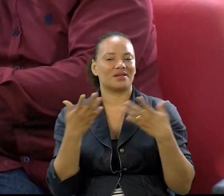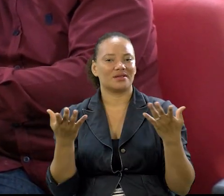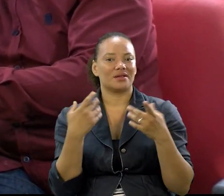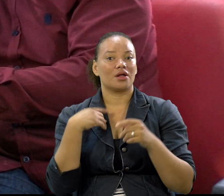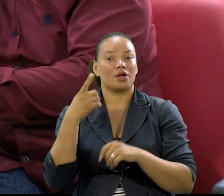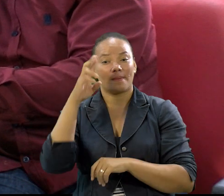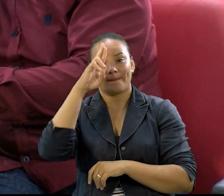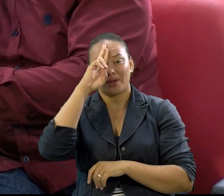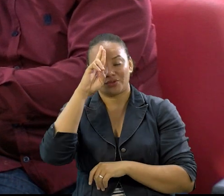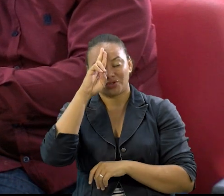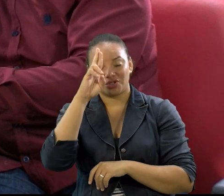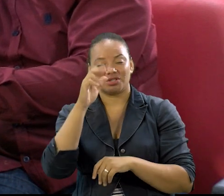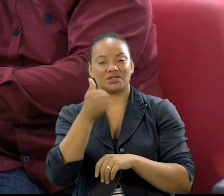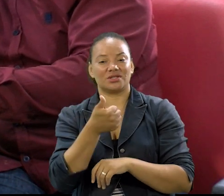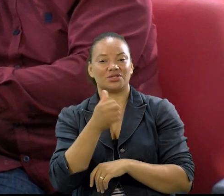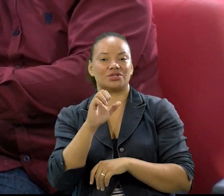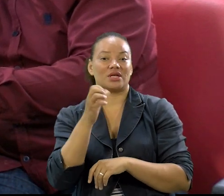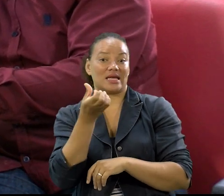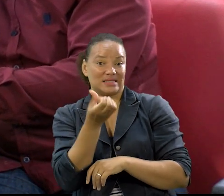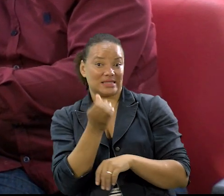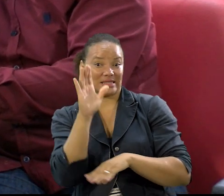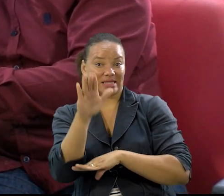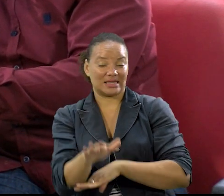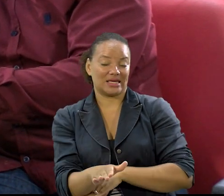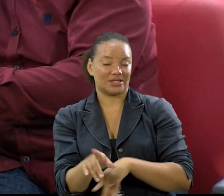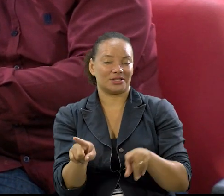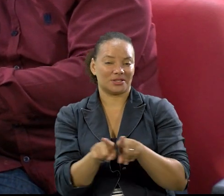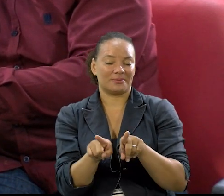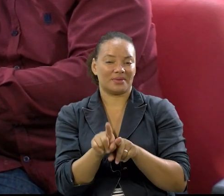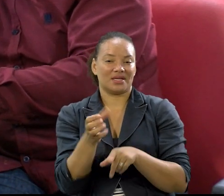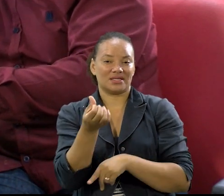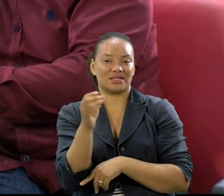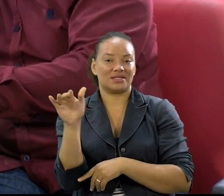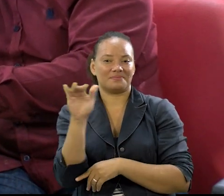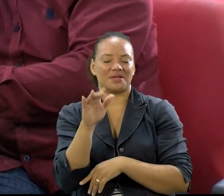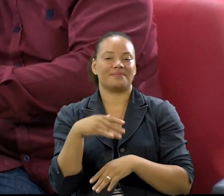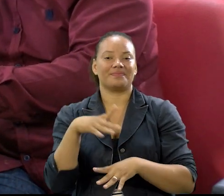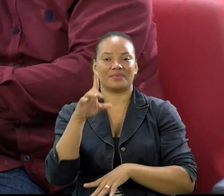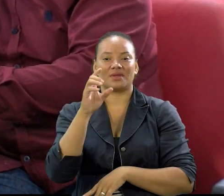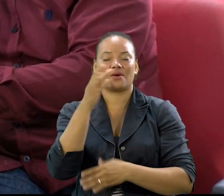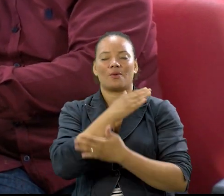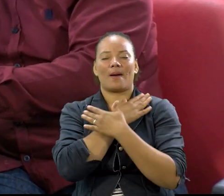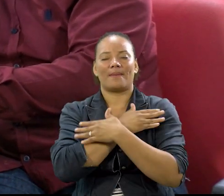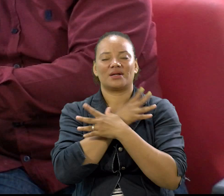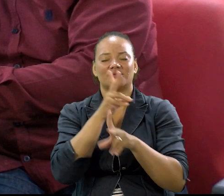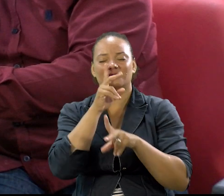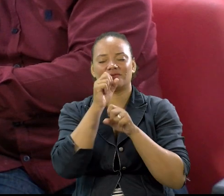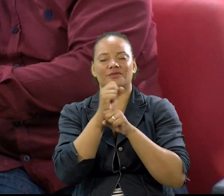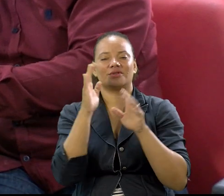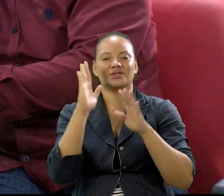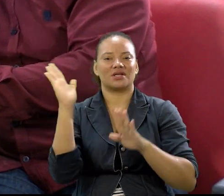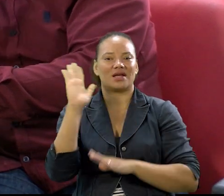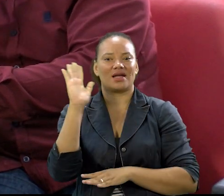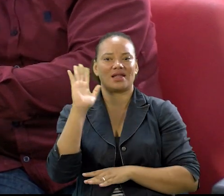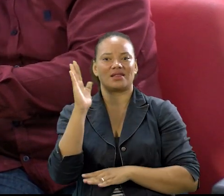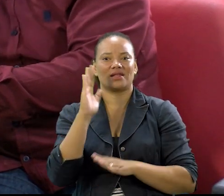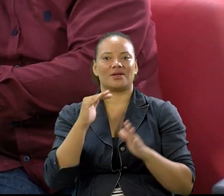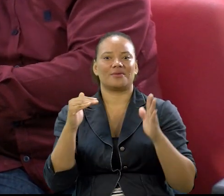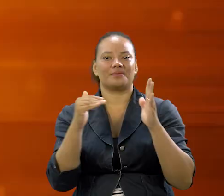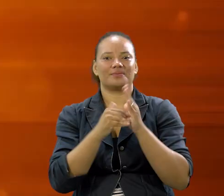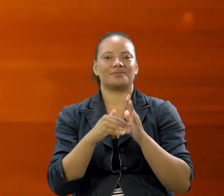meio-dia 18:30 e 21:30 grande abraço quem com Deus muita paz no coração até o próximo programa